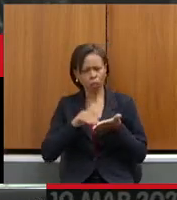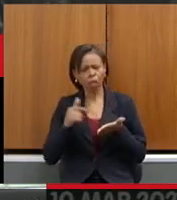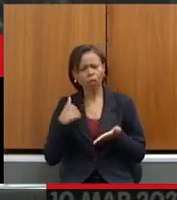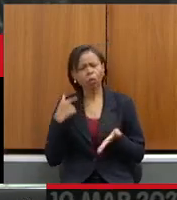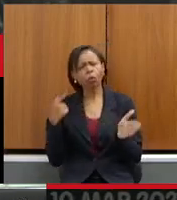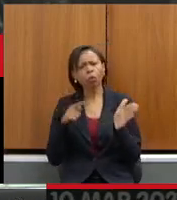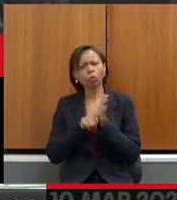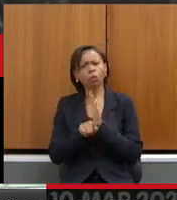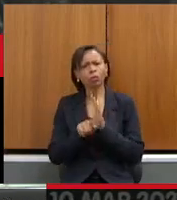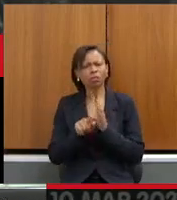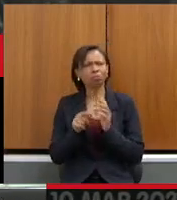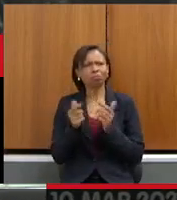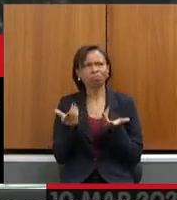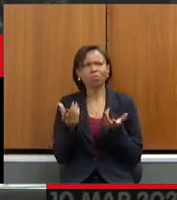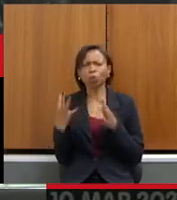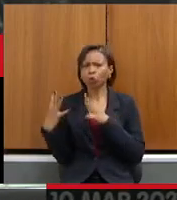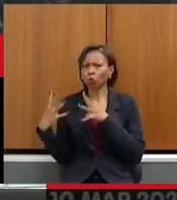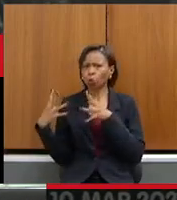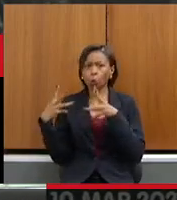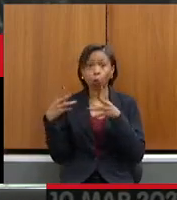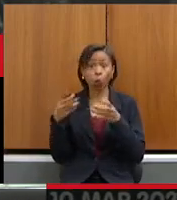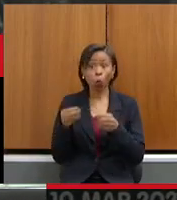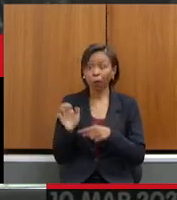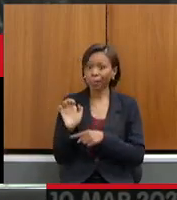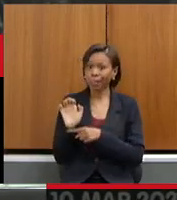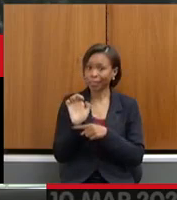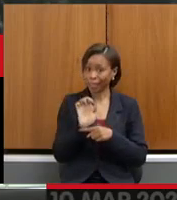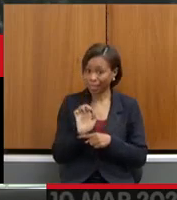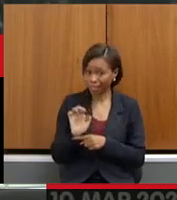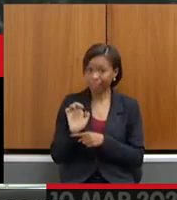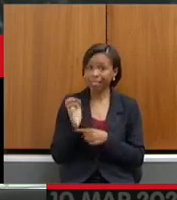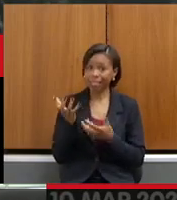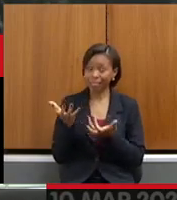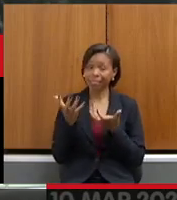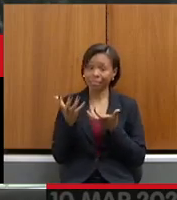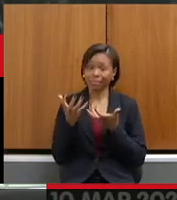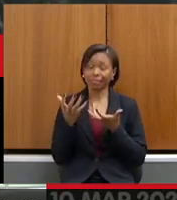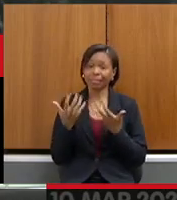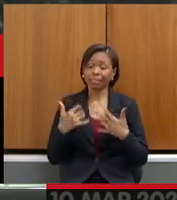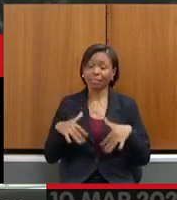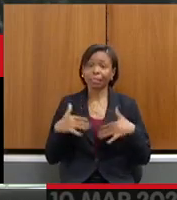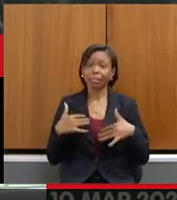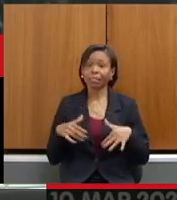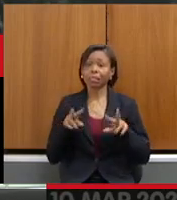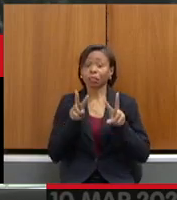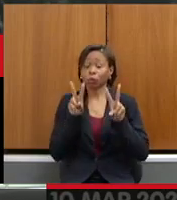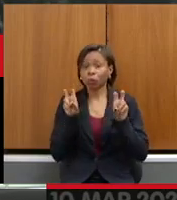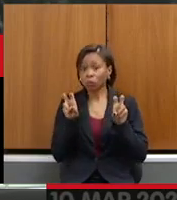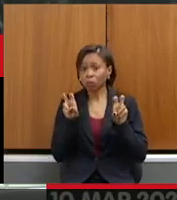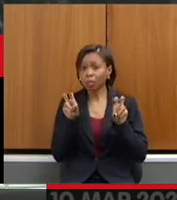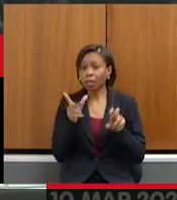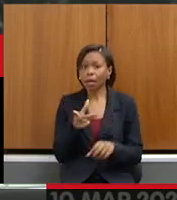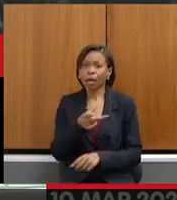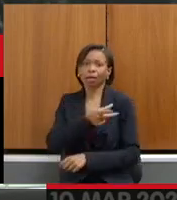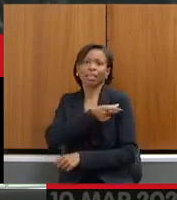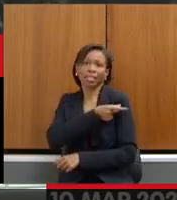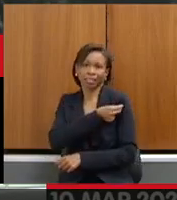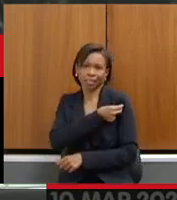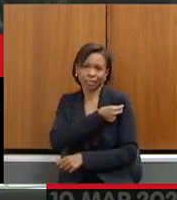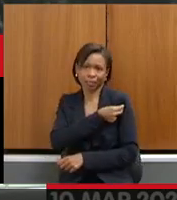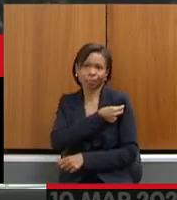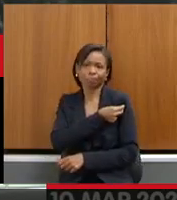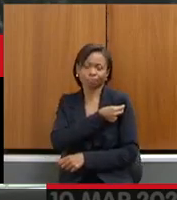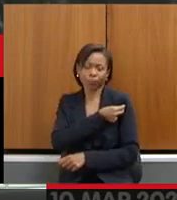eu acho que é o que todo o estado mais Anseio é em relação à vacinação diante do